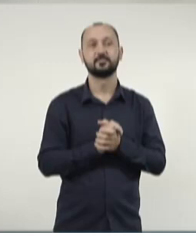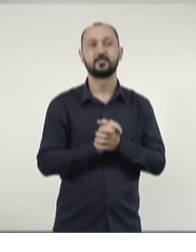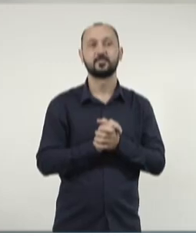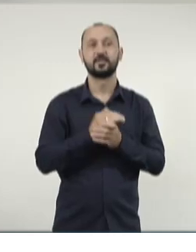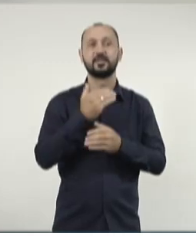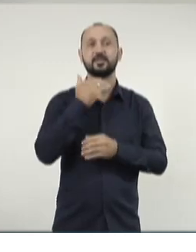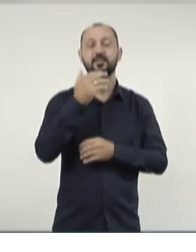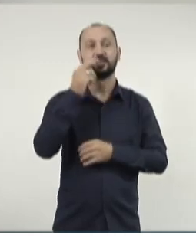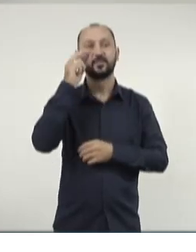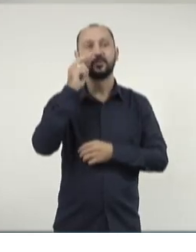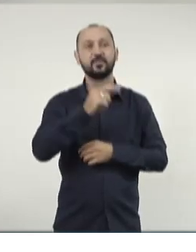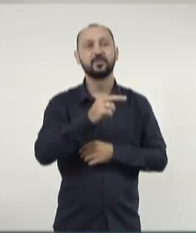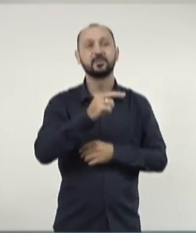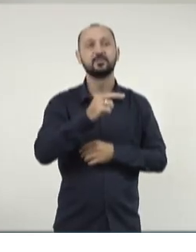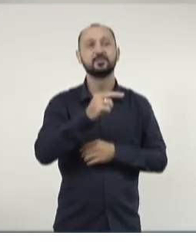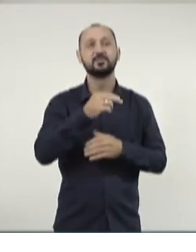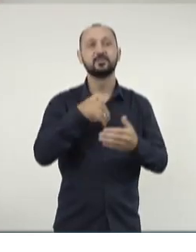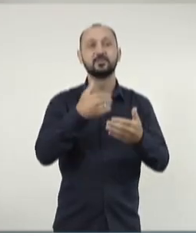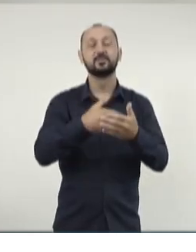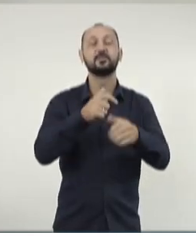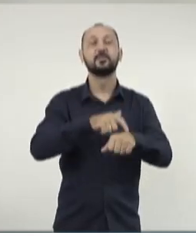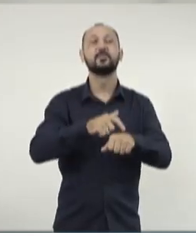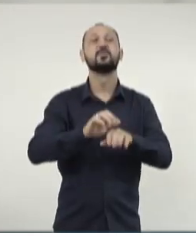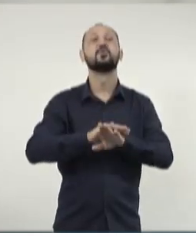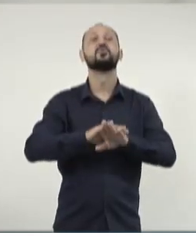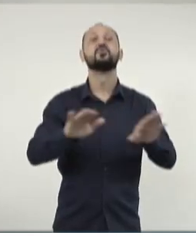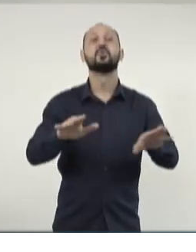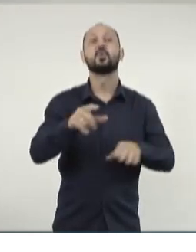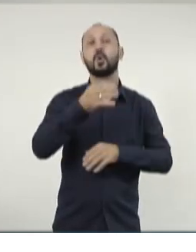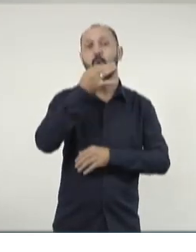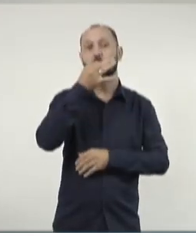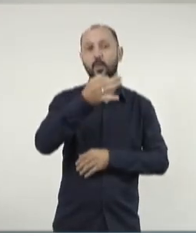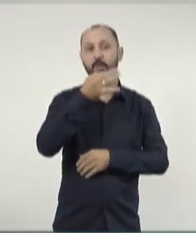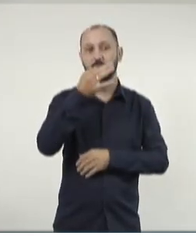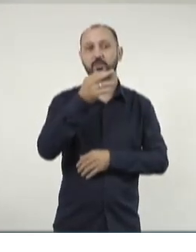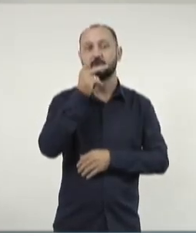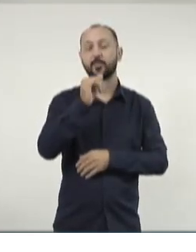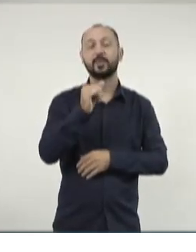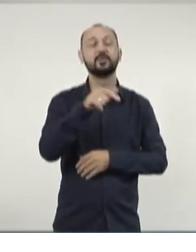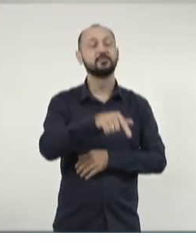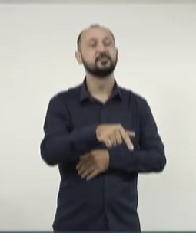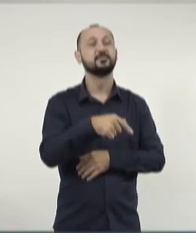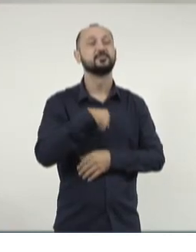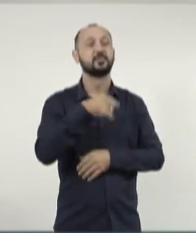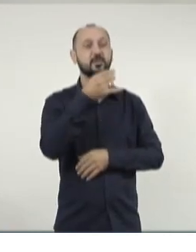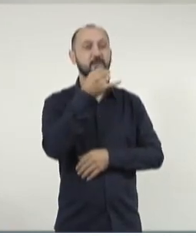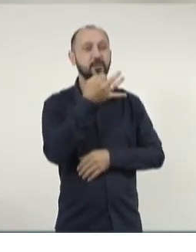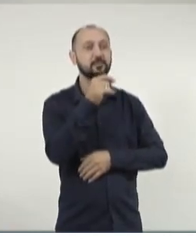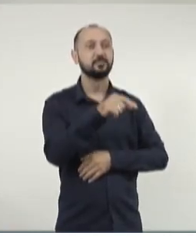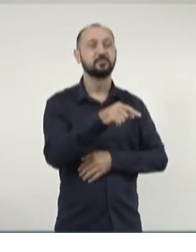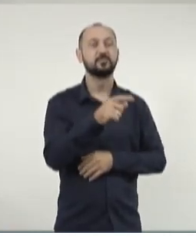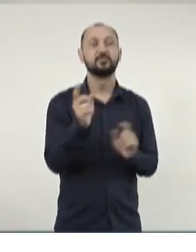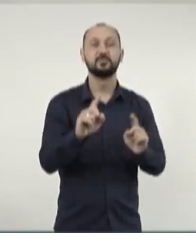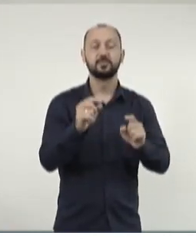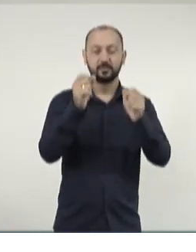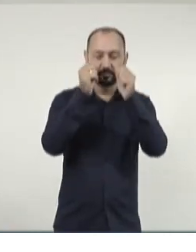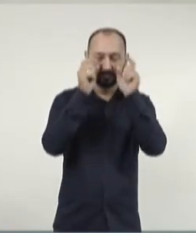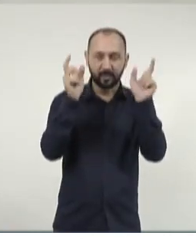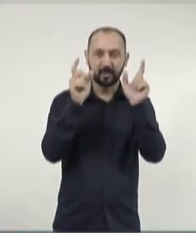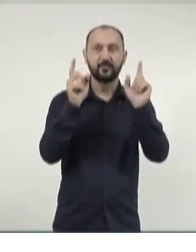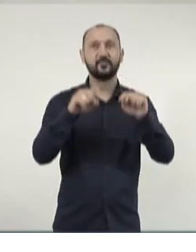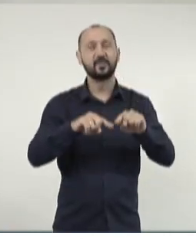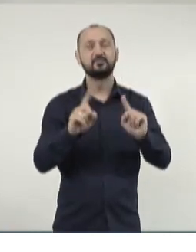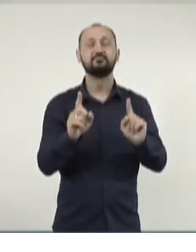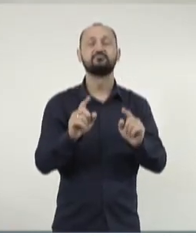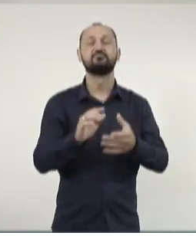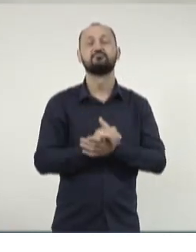ninguém foi vista nesse momento do chega. Qual a sua opinião sobre o seu pai? Seu pai está aqui e tal, não vai acordar